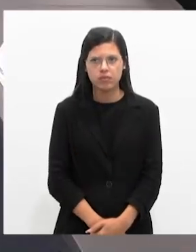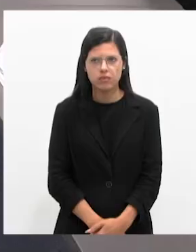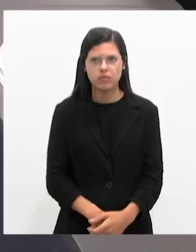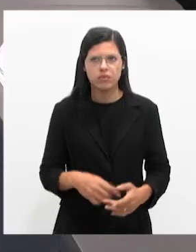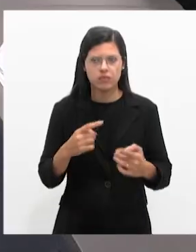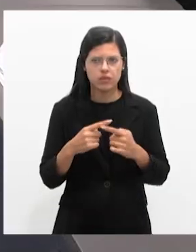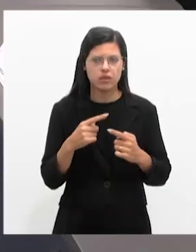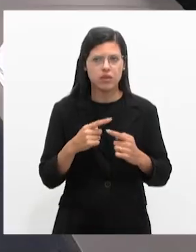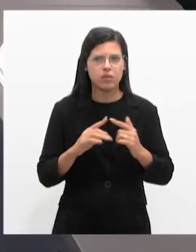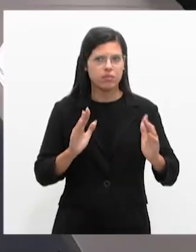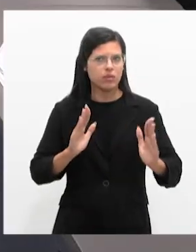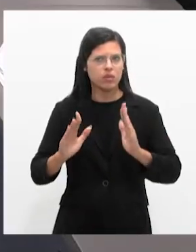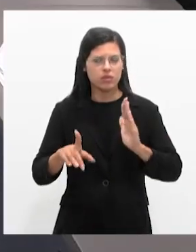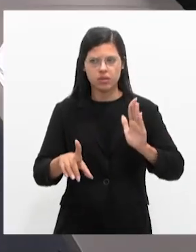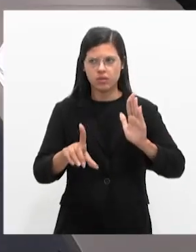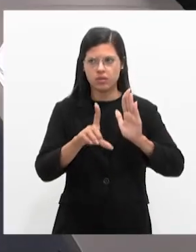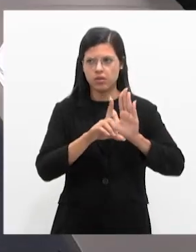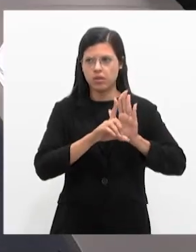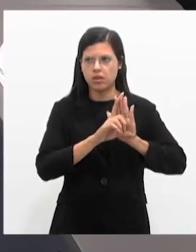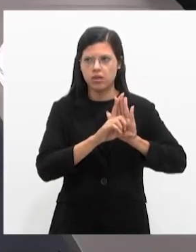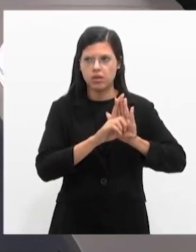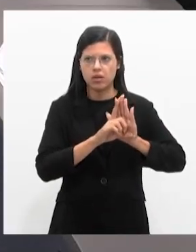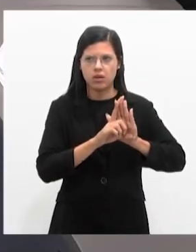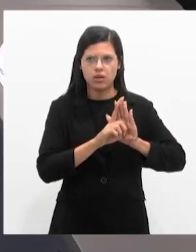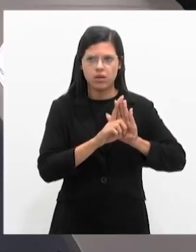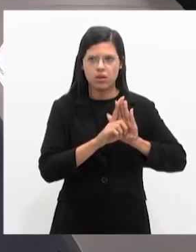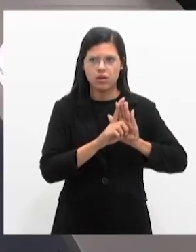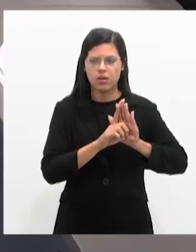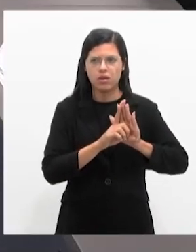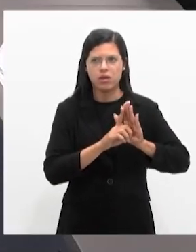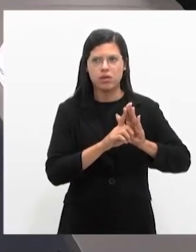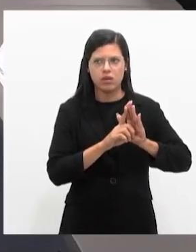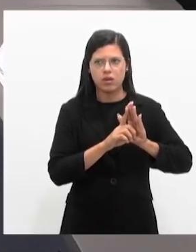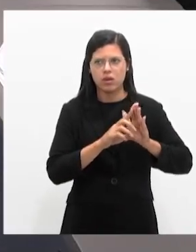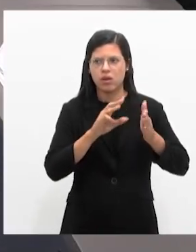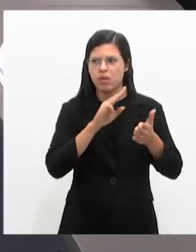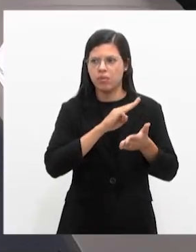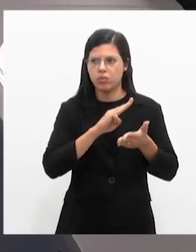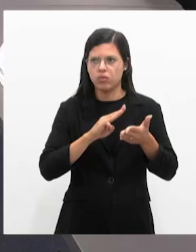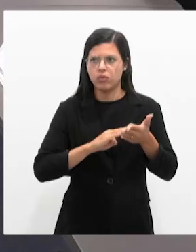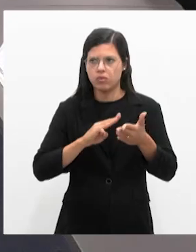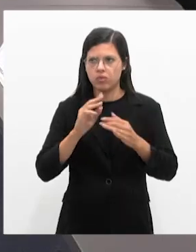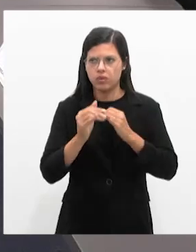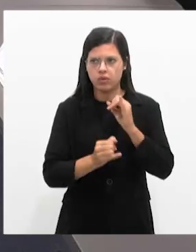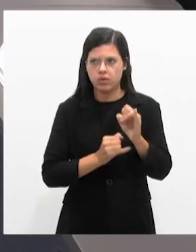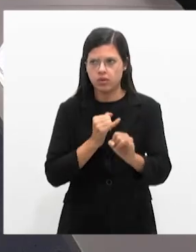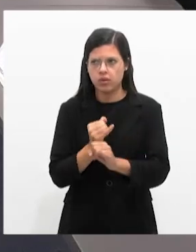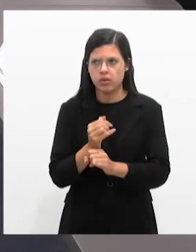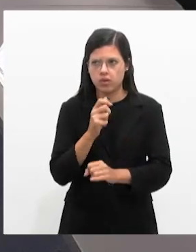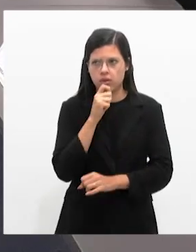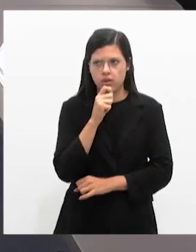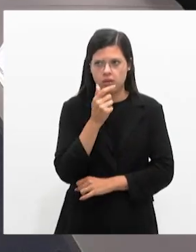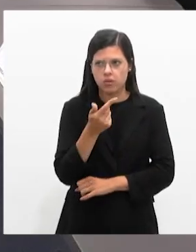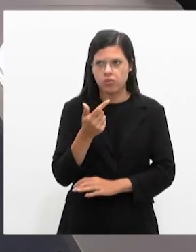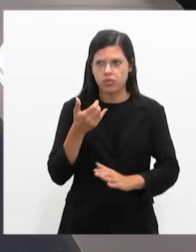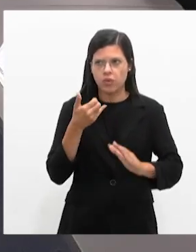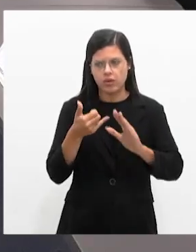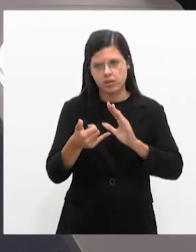dessa lei, seguramente, a metodologia da internet ainda não tinha o nosso querido Zap.